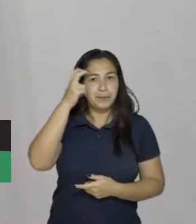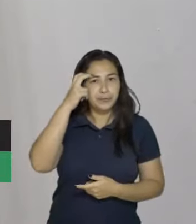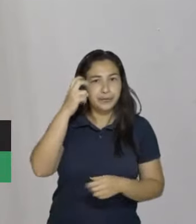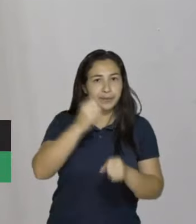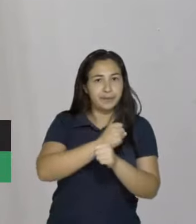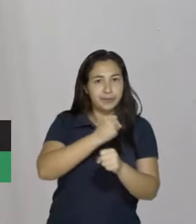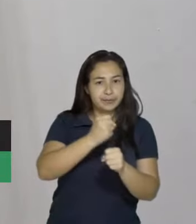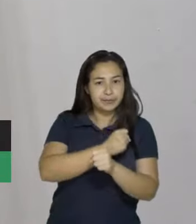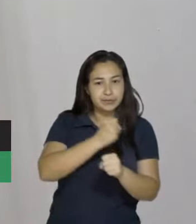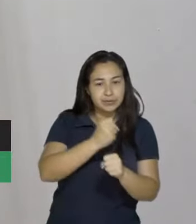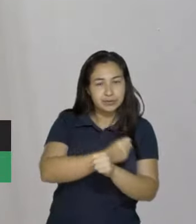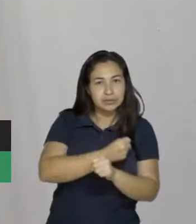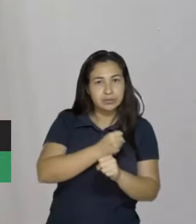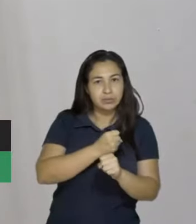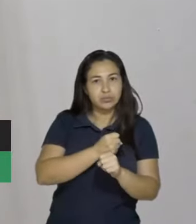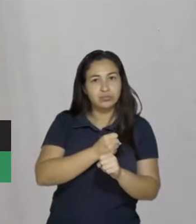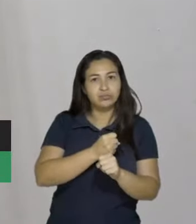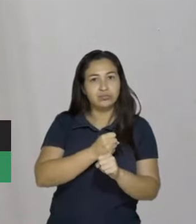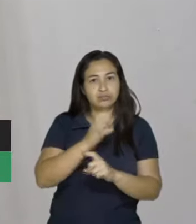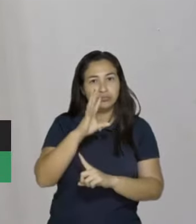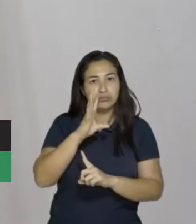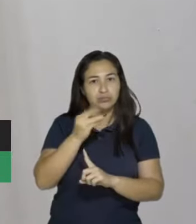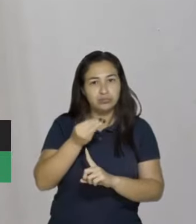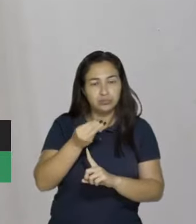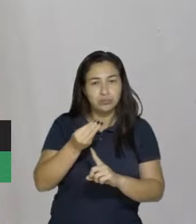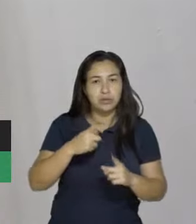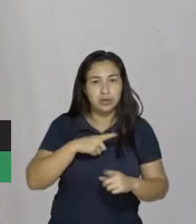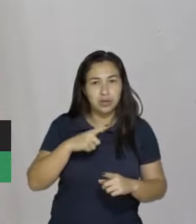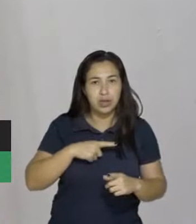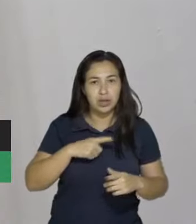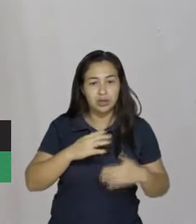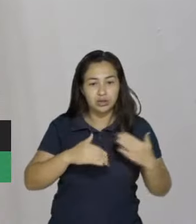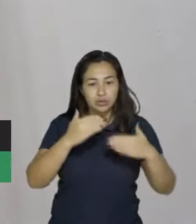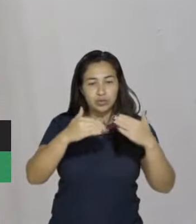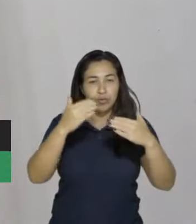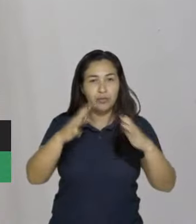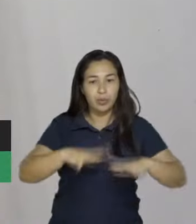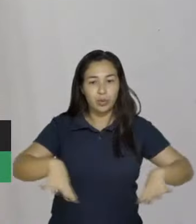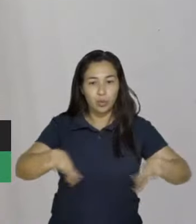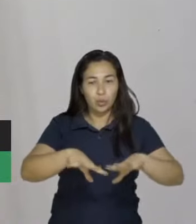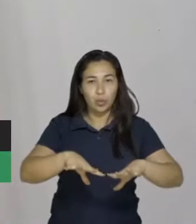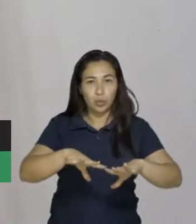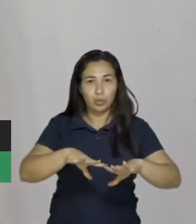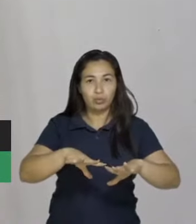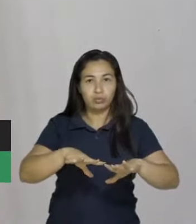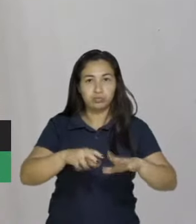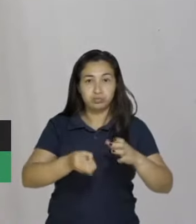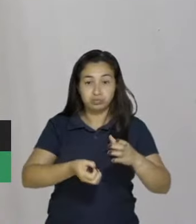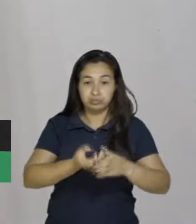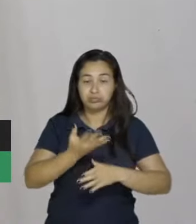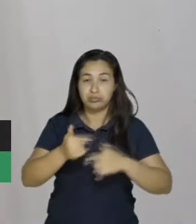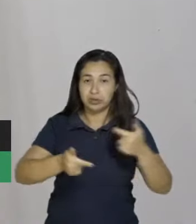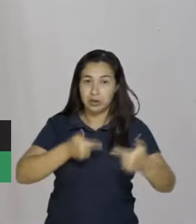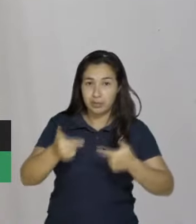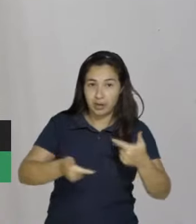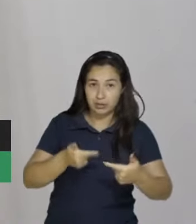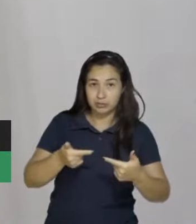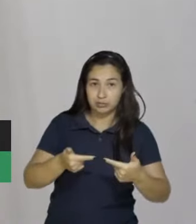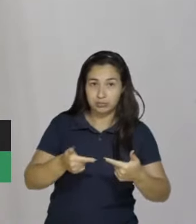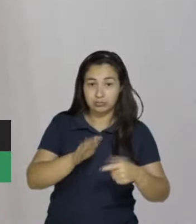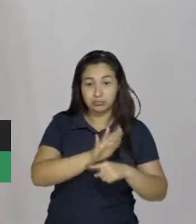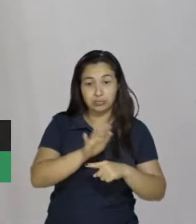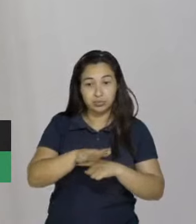artística promove desenvolvimento comunitário e gera trabalho, emprego e renda para essas comunidades.